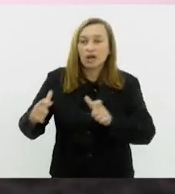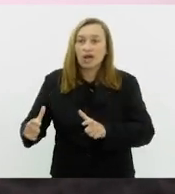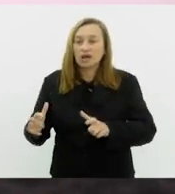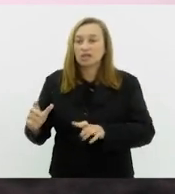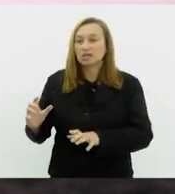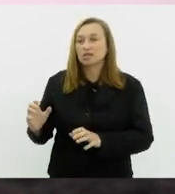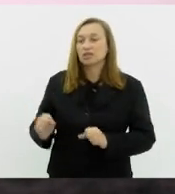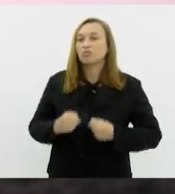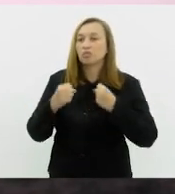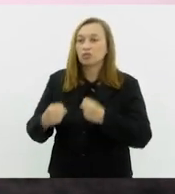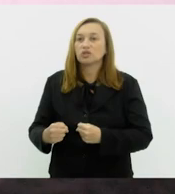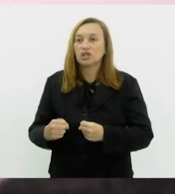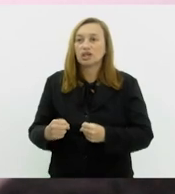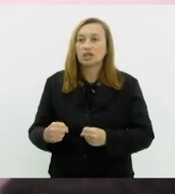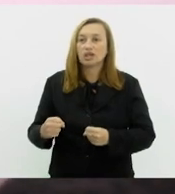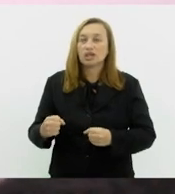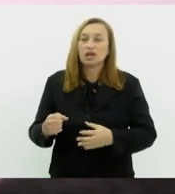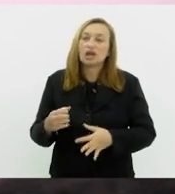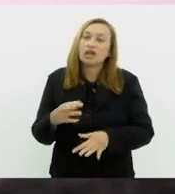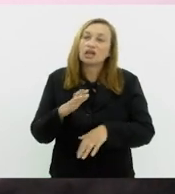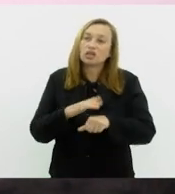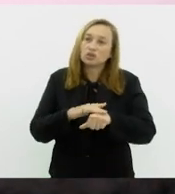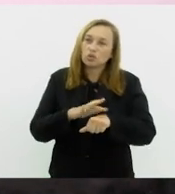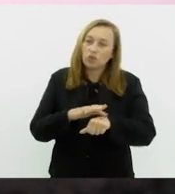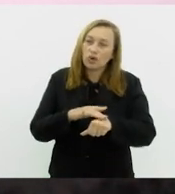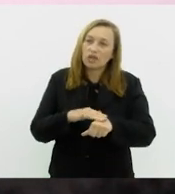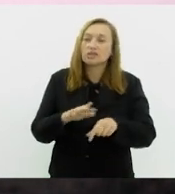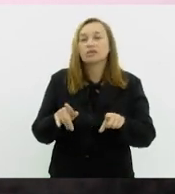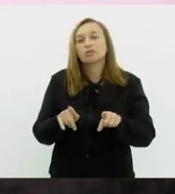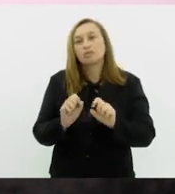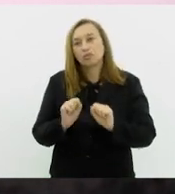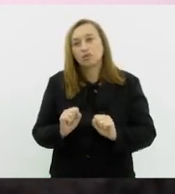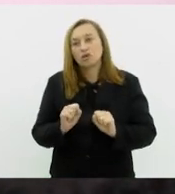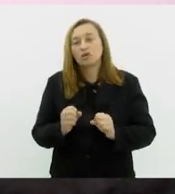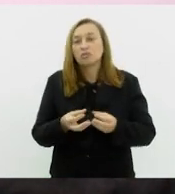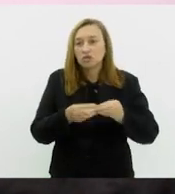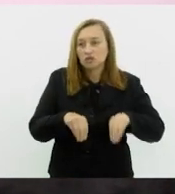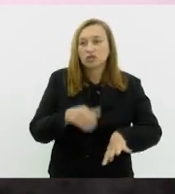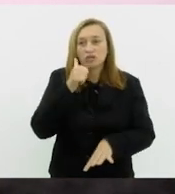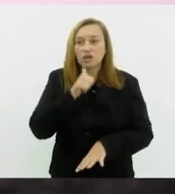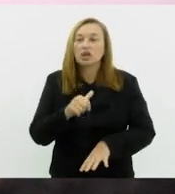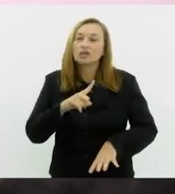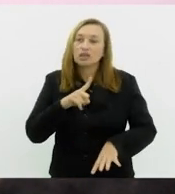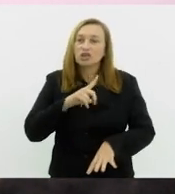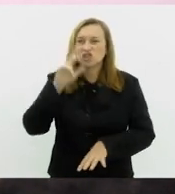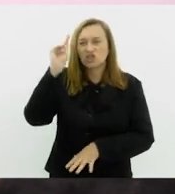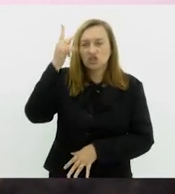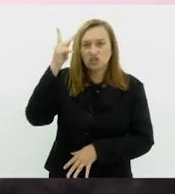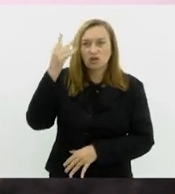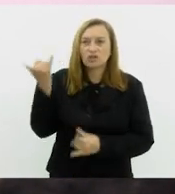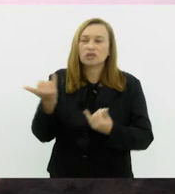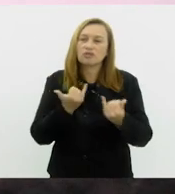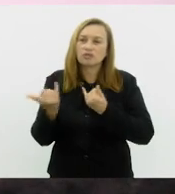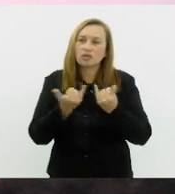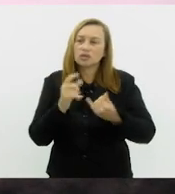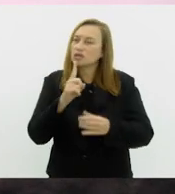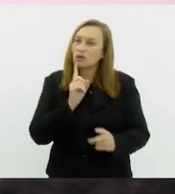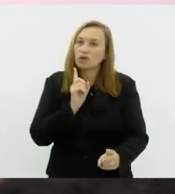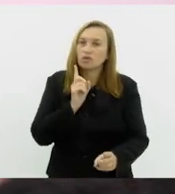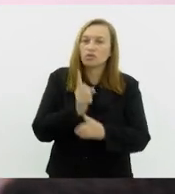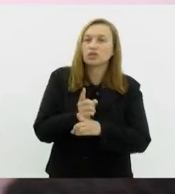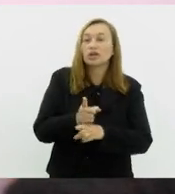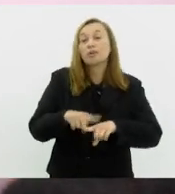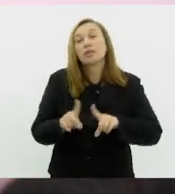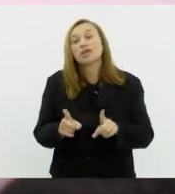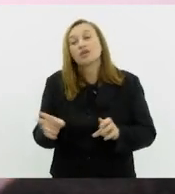adoecem, elas matam essas mulheres. A gente tem dados históricos, infelizmente, que não são tão fáceis de serem encontrados, mas, quando a